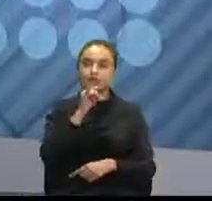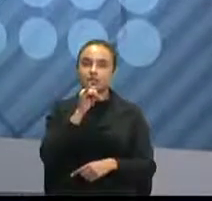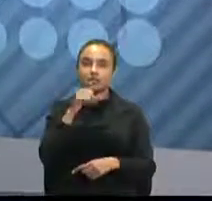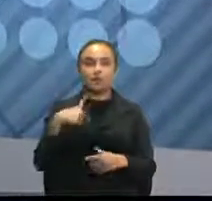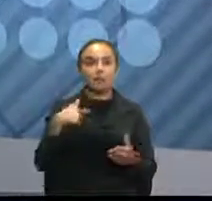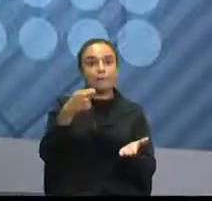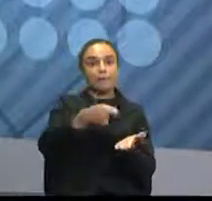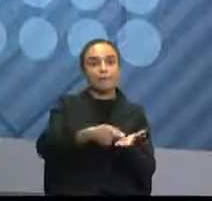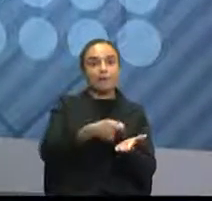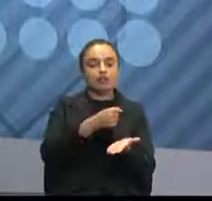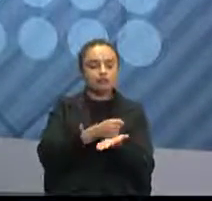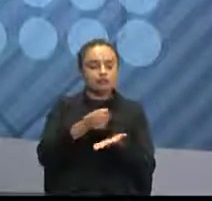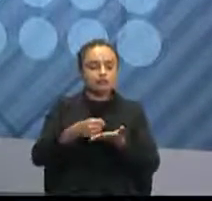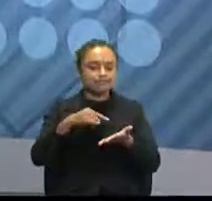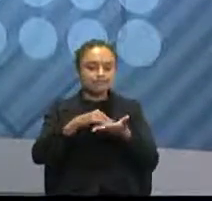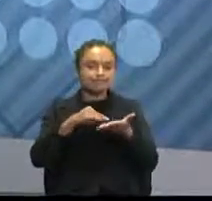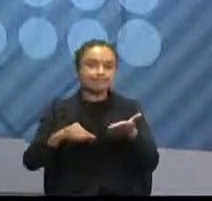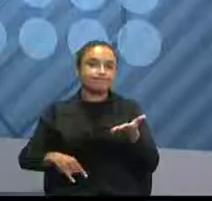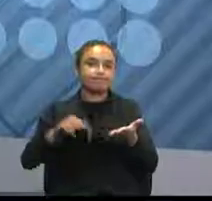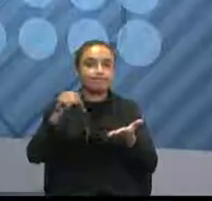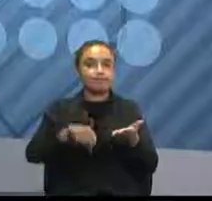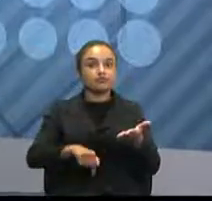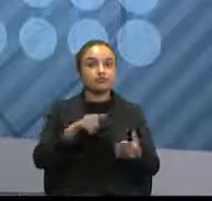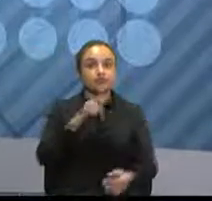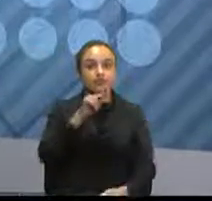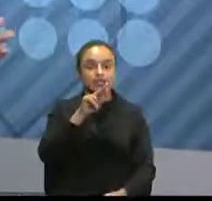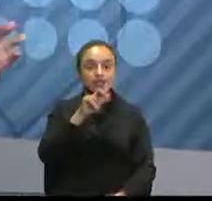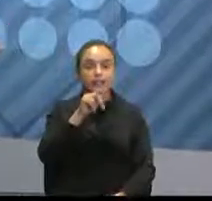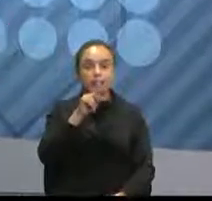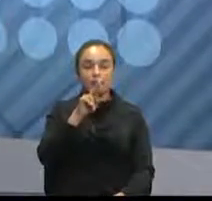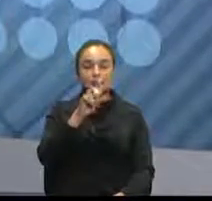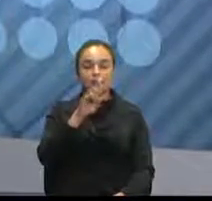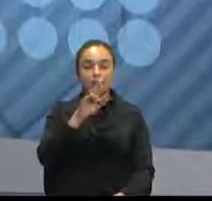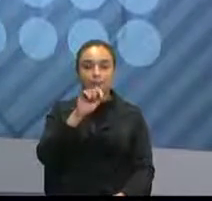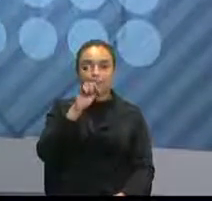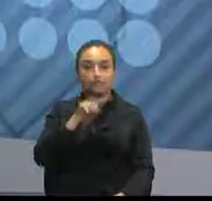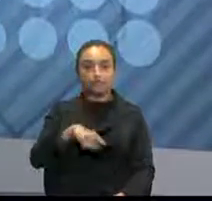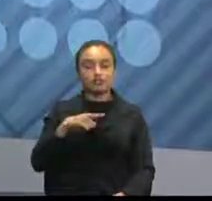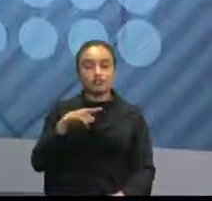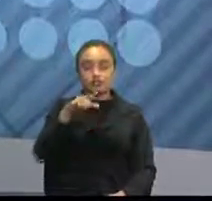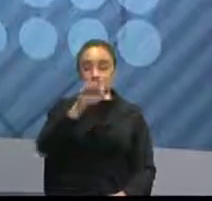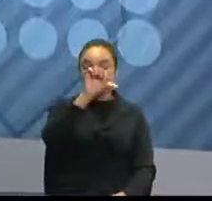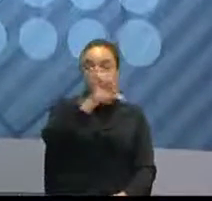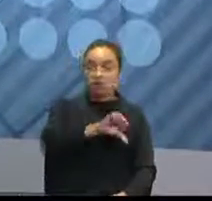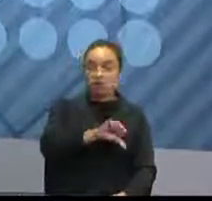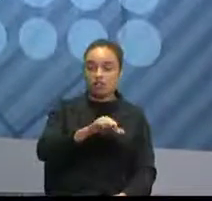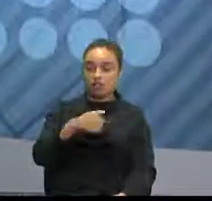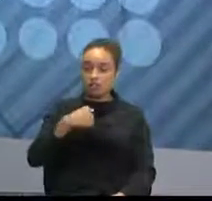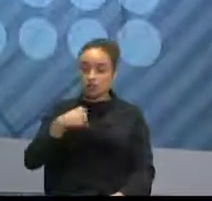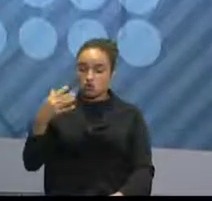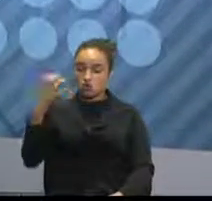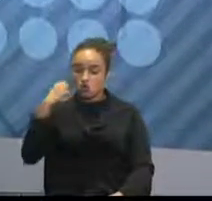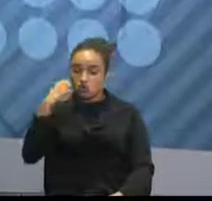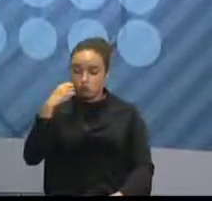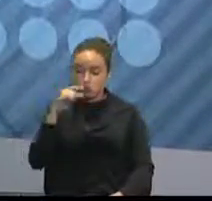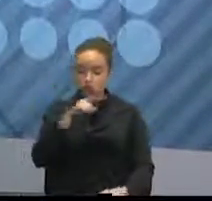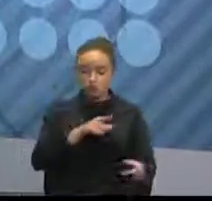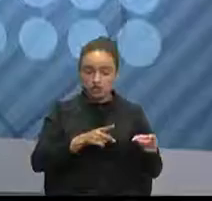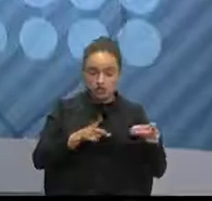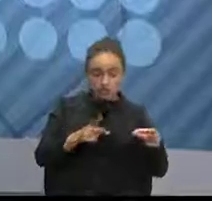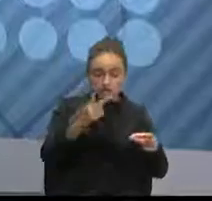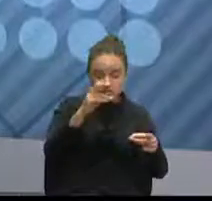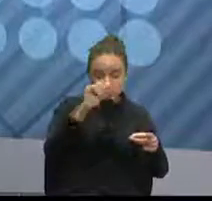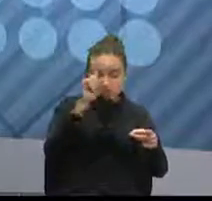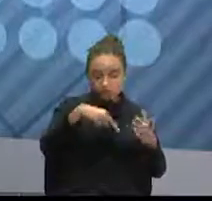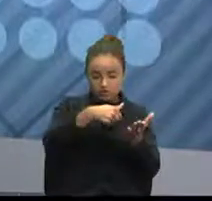do contrato de prestação da petrobras caiu para 15 ou sair no prejuízo o seu no lucro porque você vendeu a 20 recebeu mais